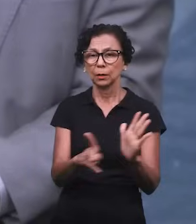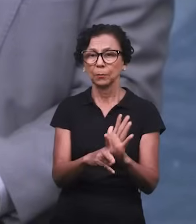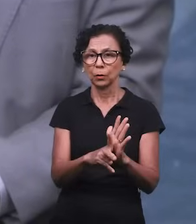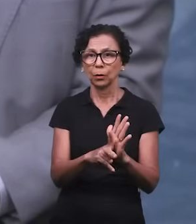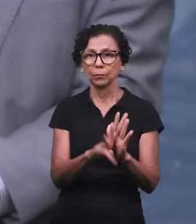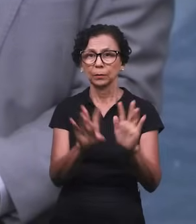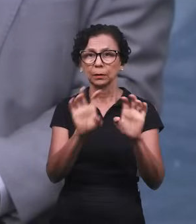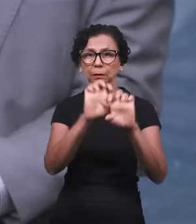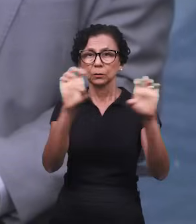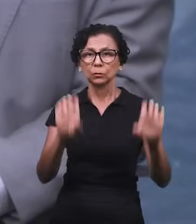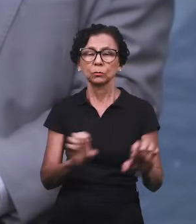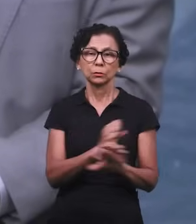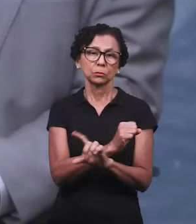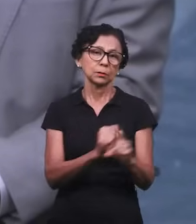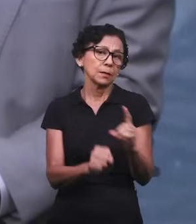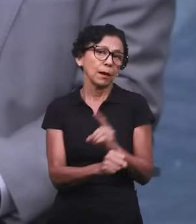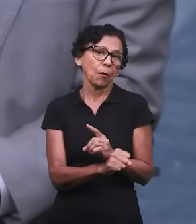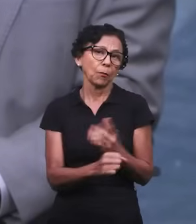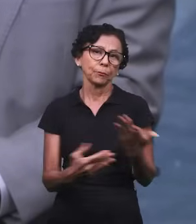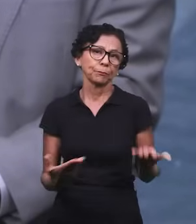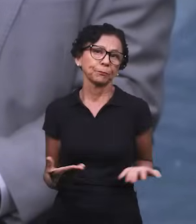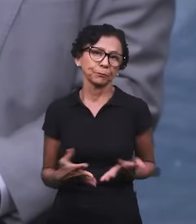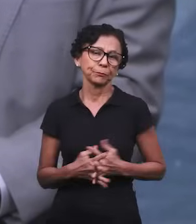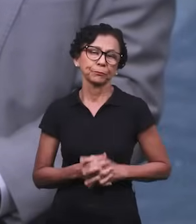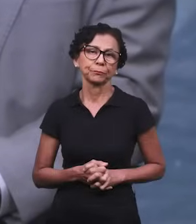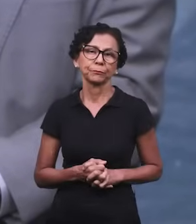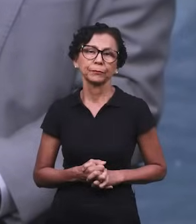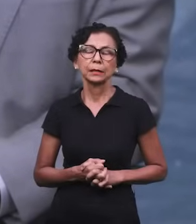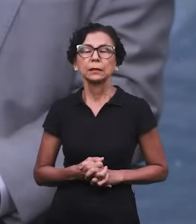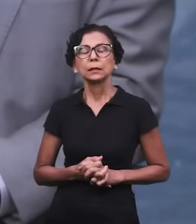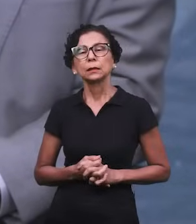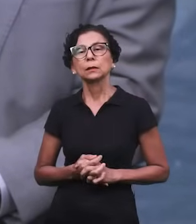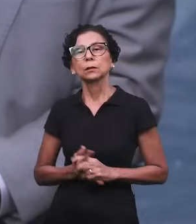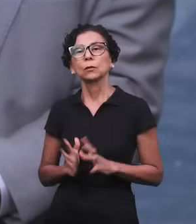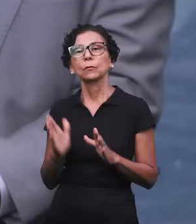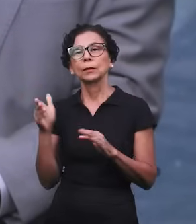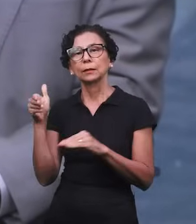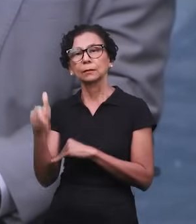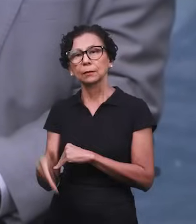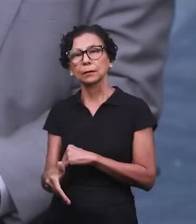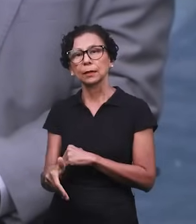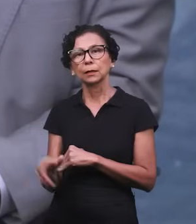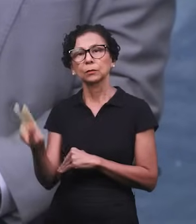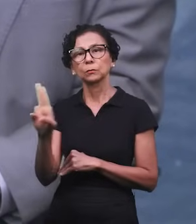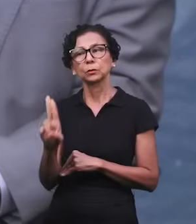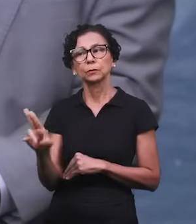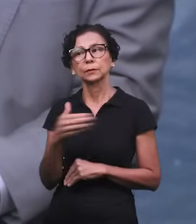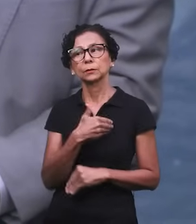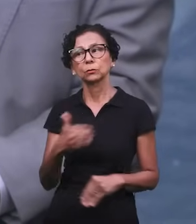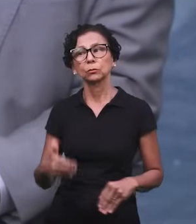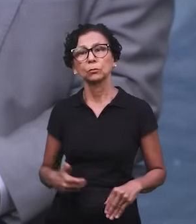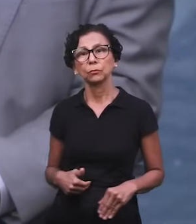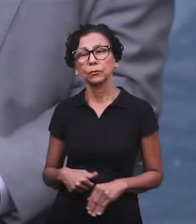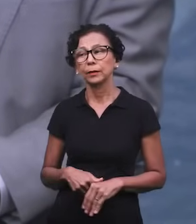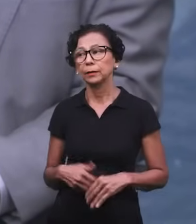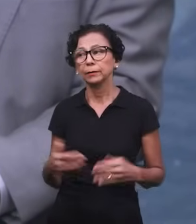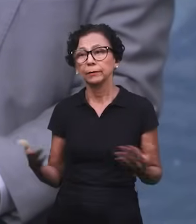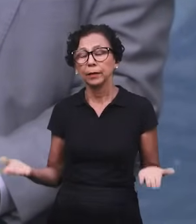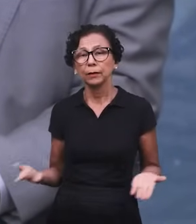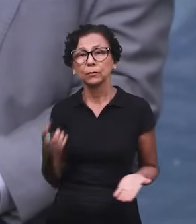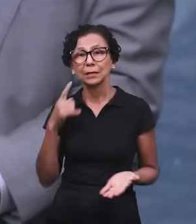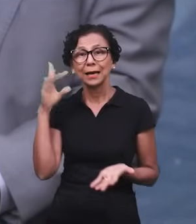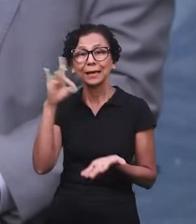eu considero que é você já enfrentar o mundo como ele é. Então, a universidade pública não tem